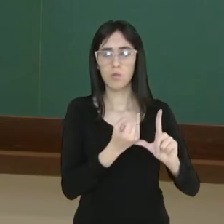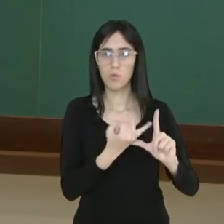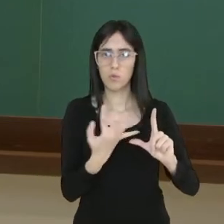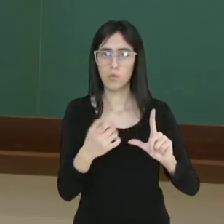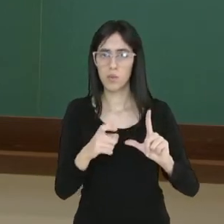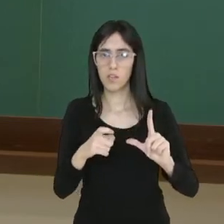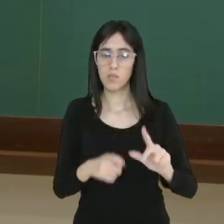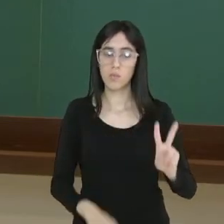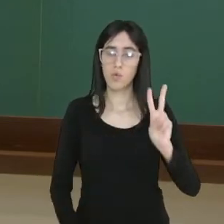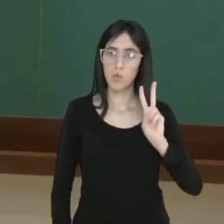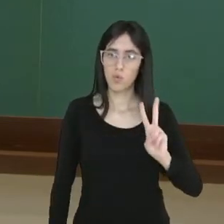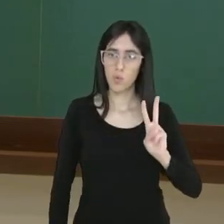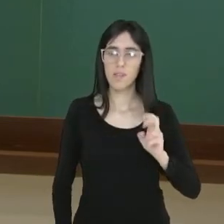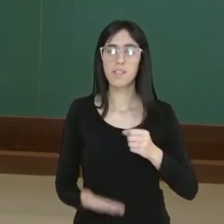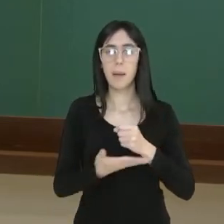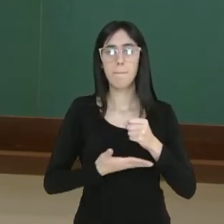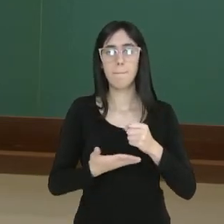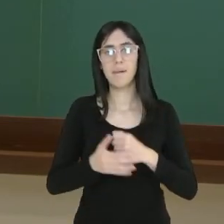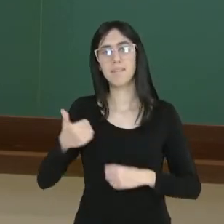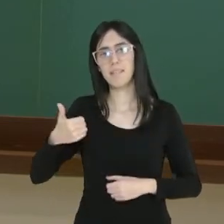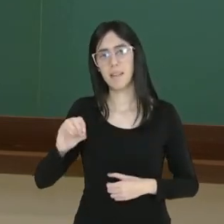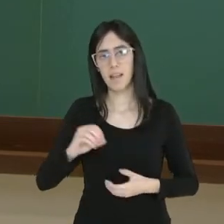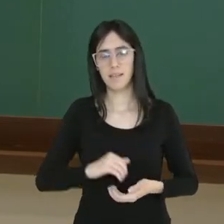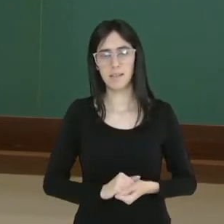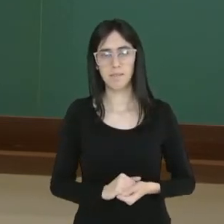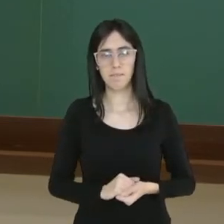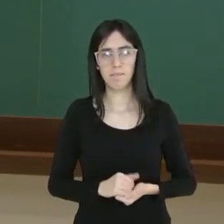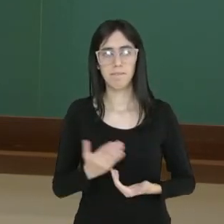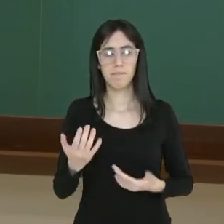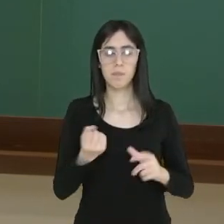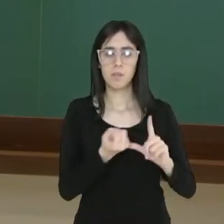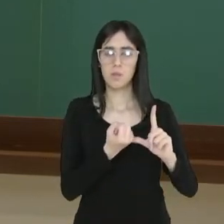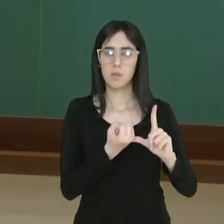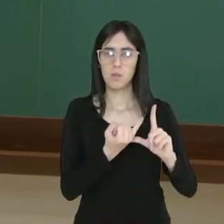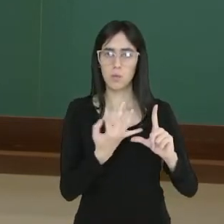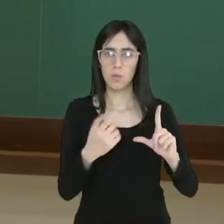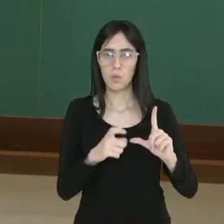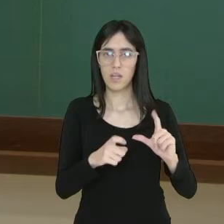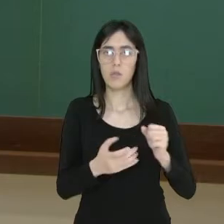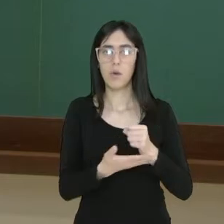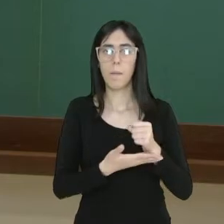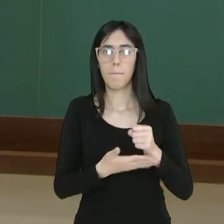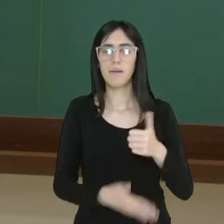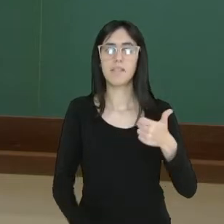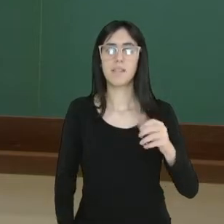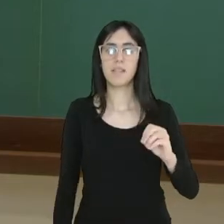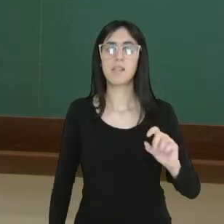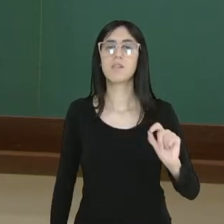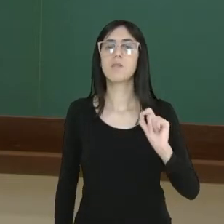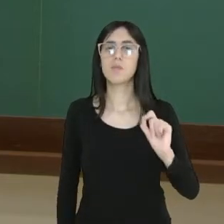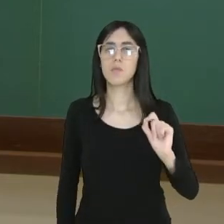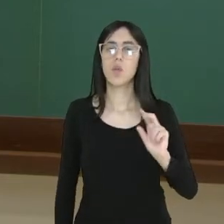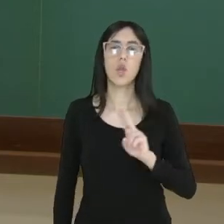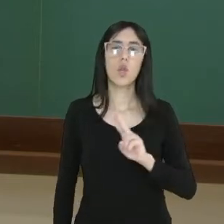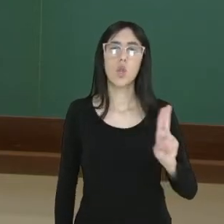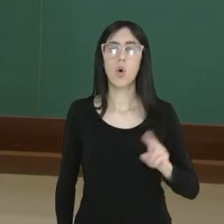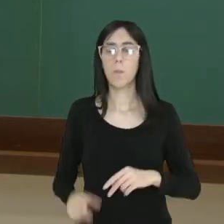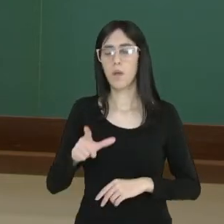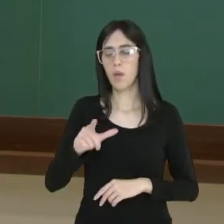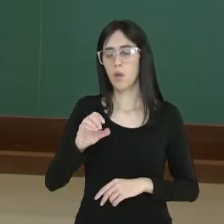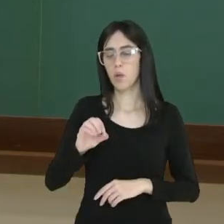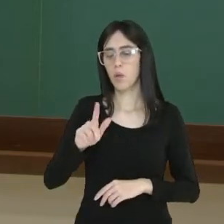na base 10. Né? Aos logaritmos de base 10, damos o nome de logaritmos decimais